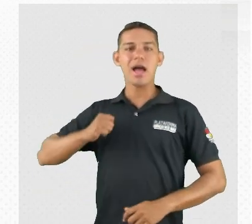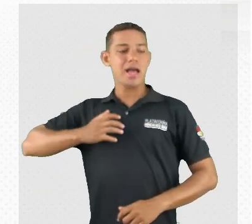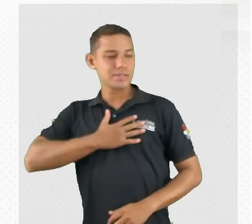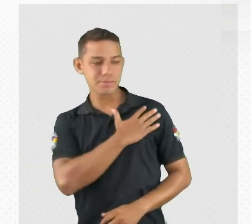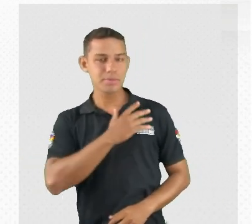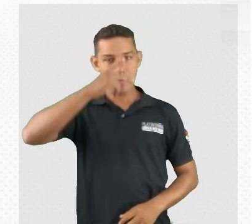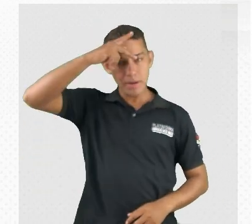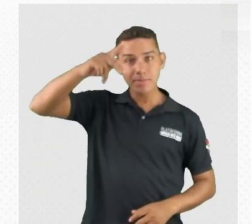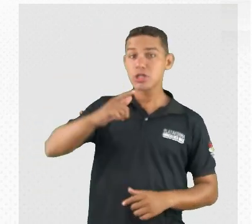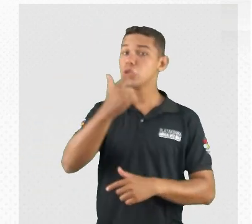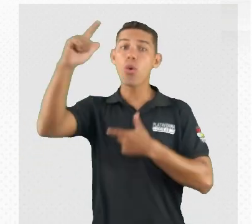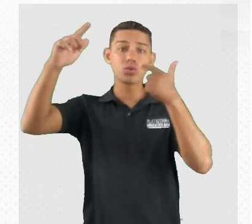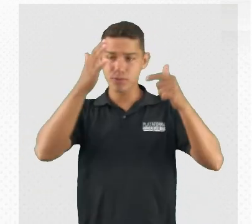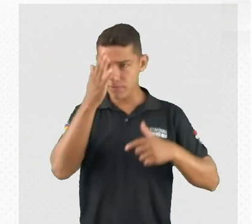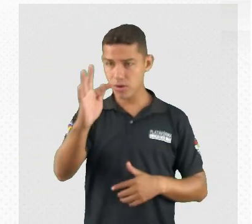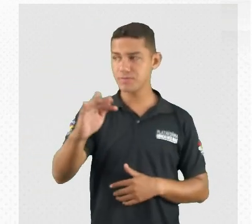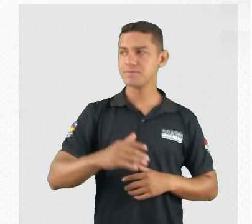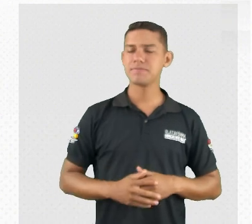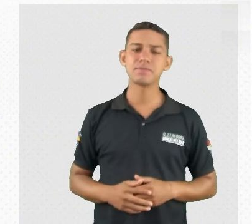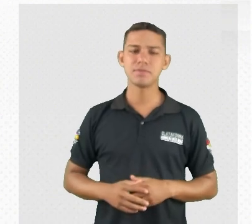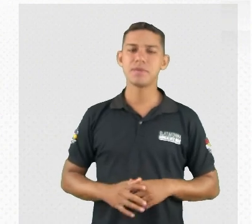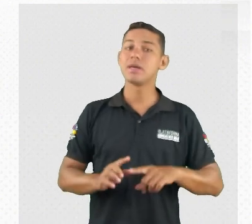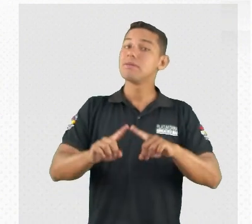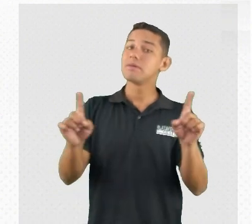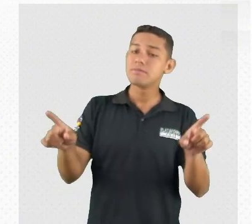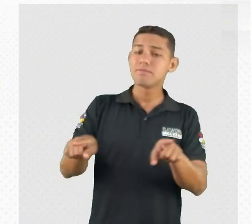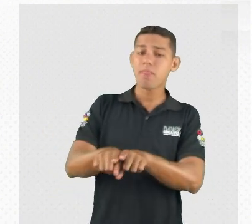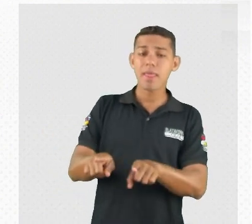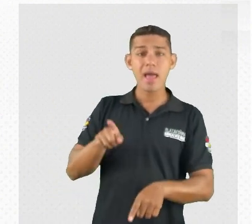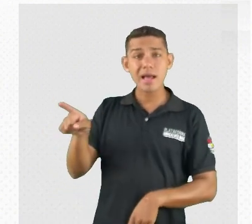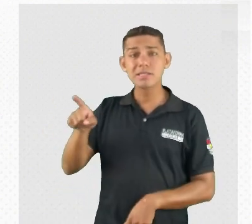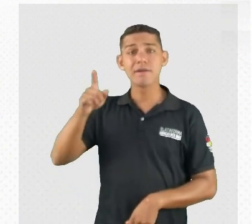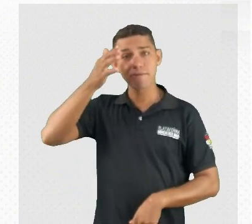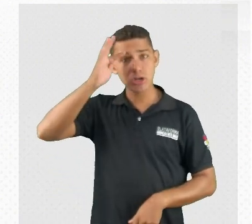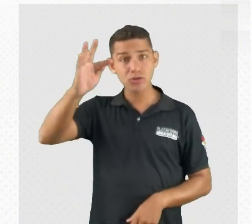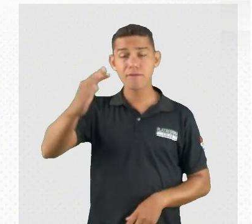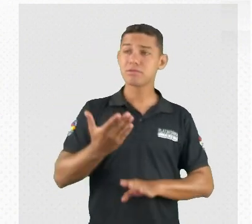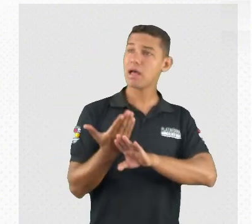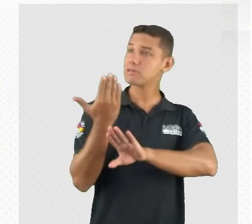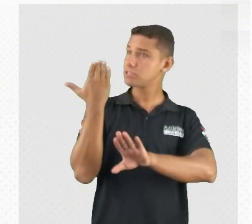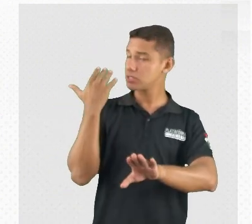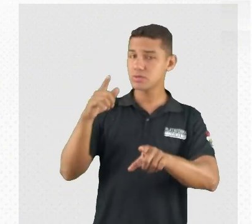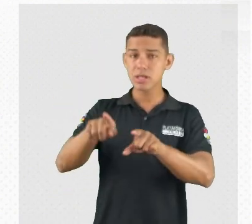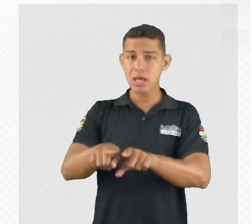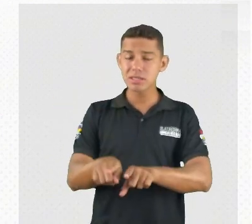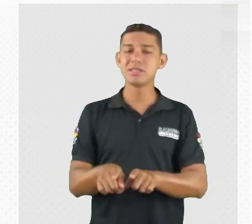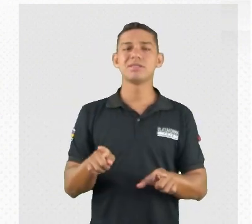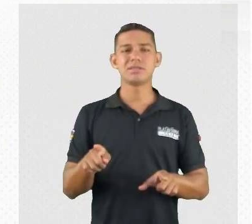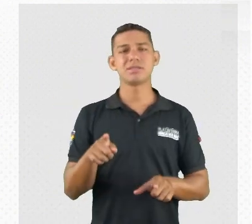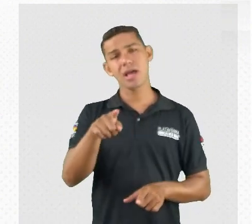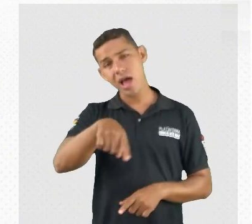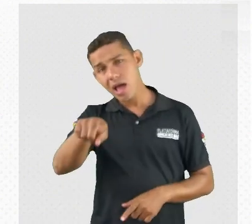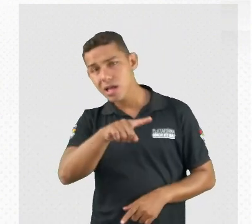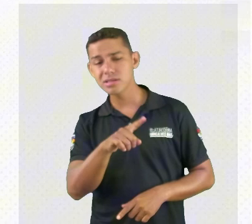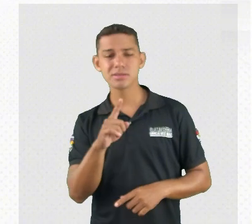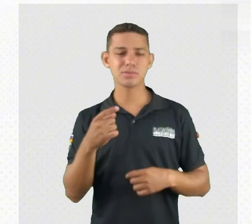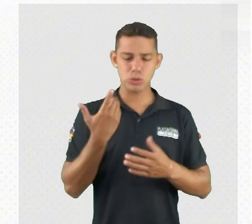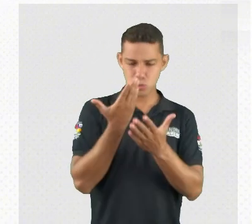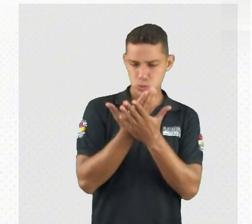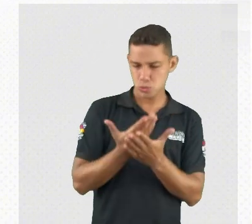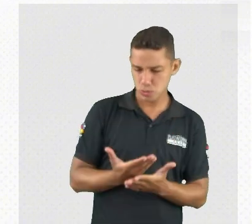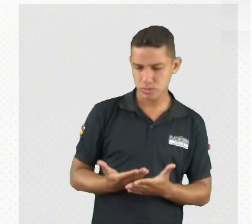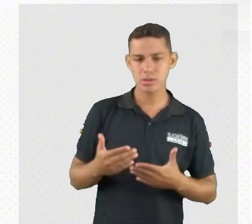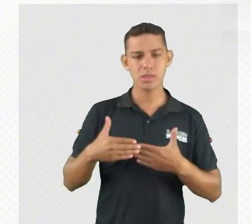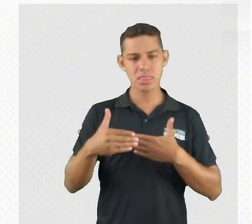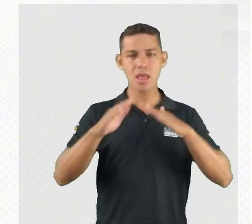E outros filósofos. E esses filósofos da antiguidade, eles estudaram